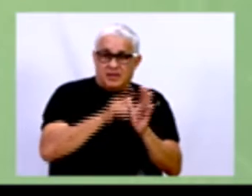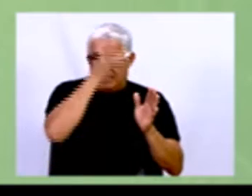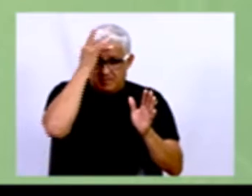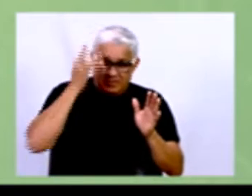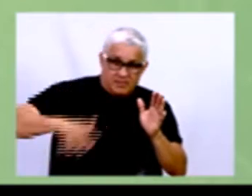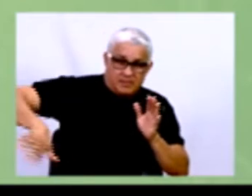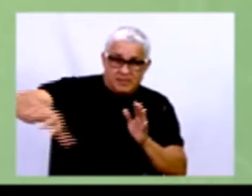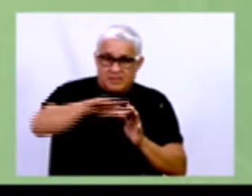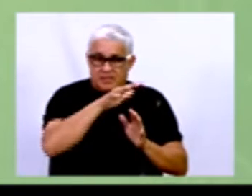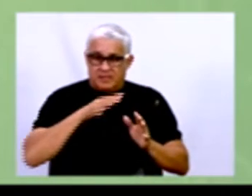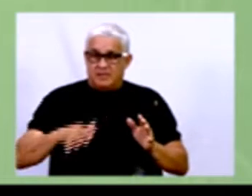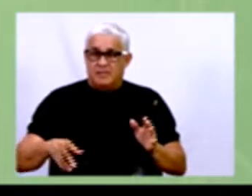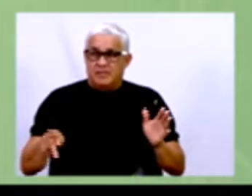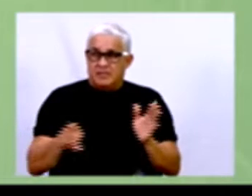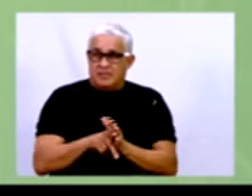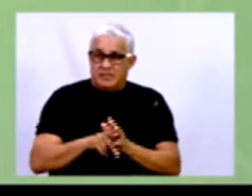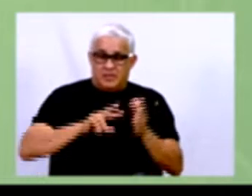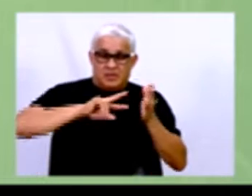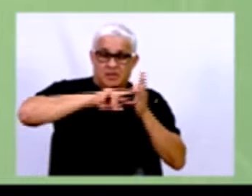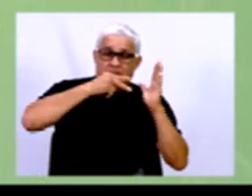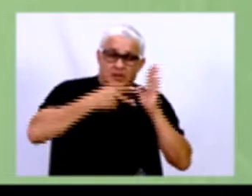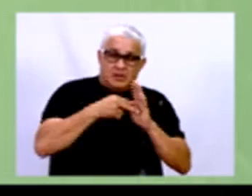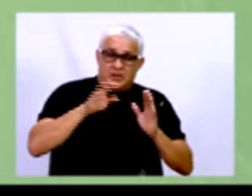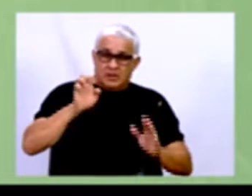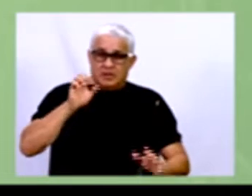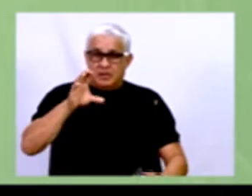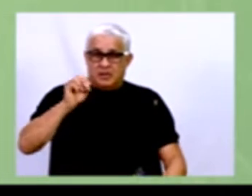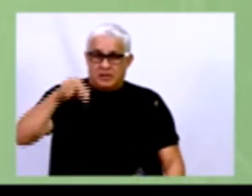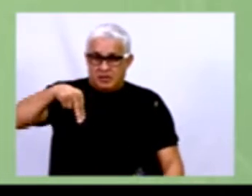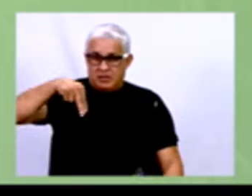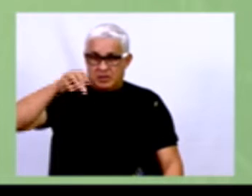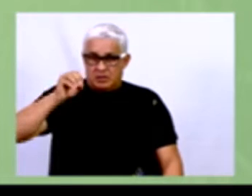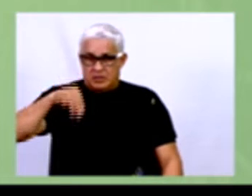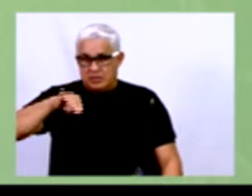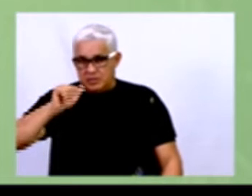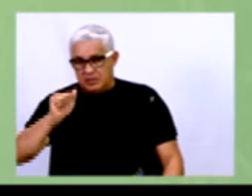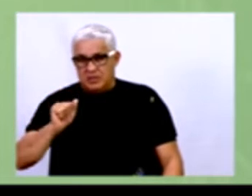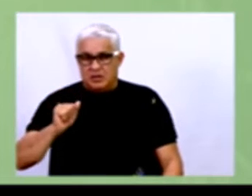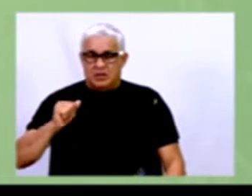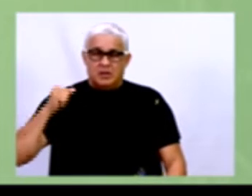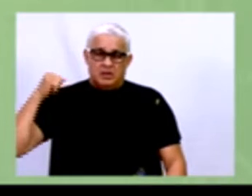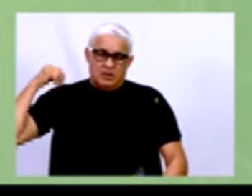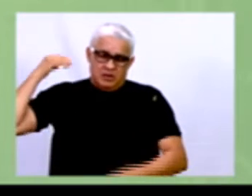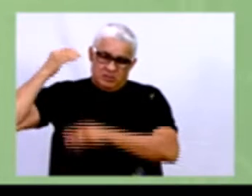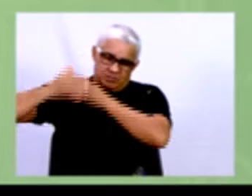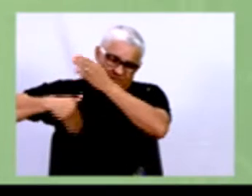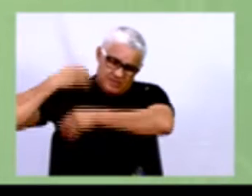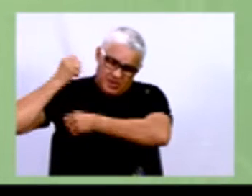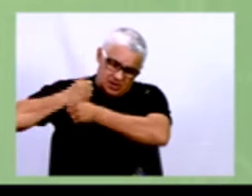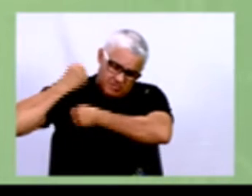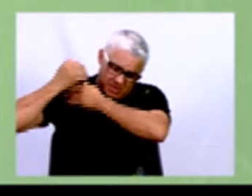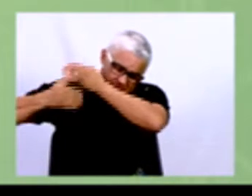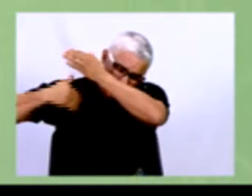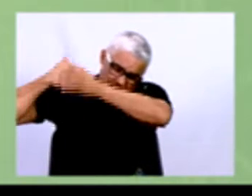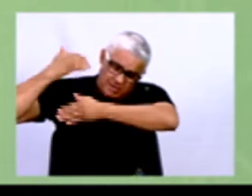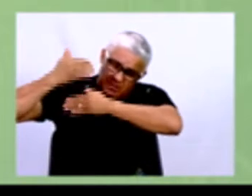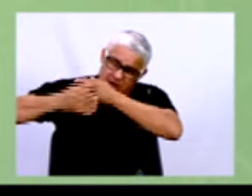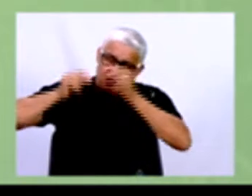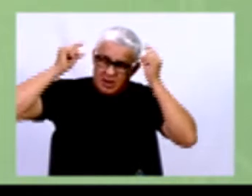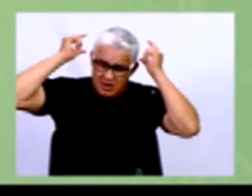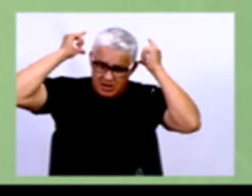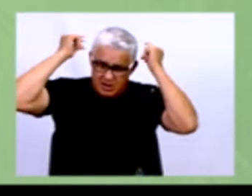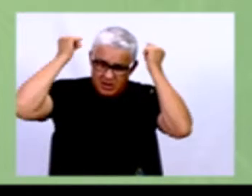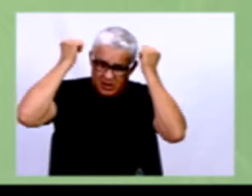Esse significado da palavra economia atravessou muitos anos, atravessou todo o período grego, todo o